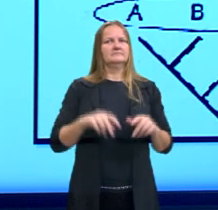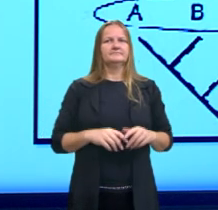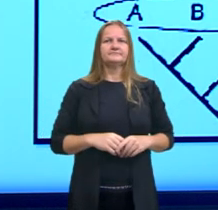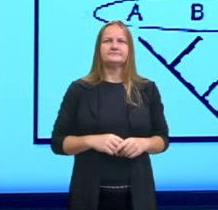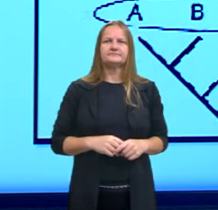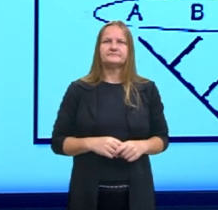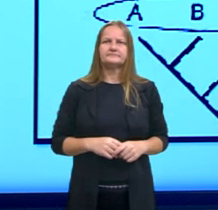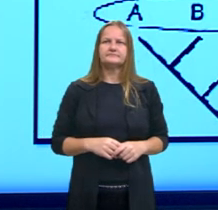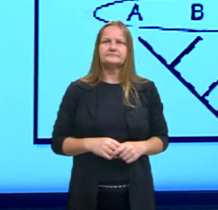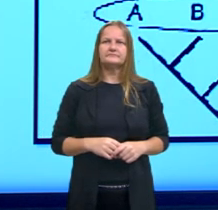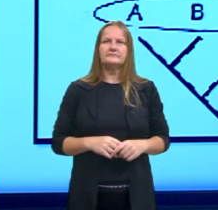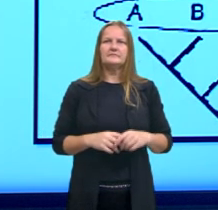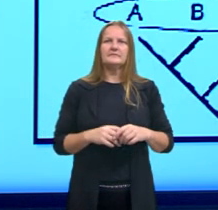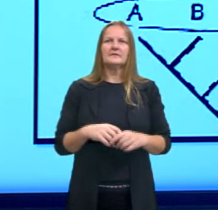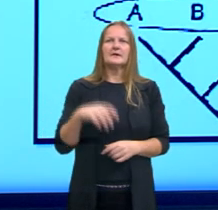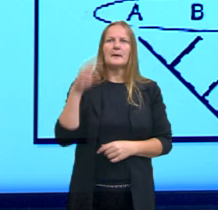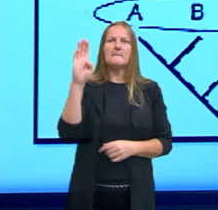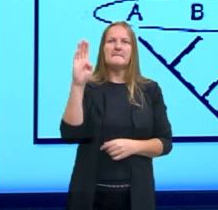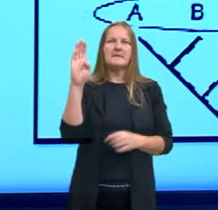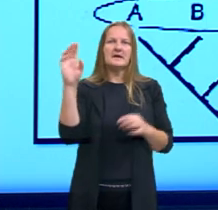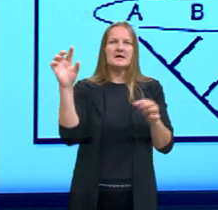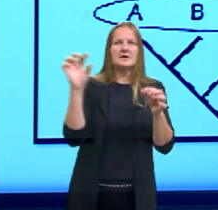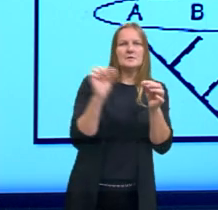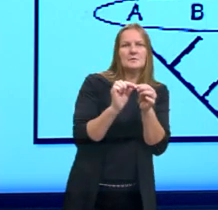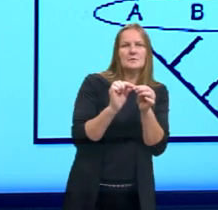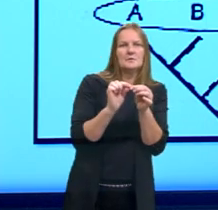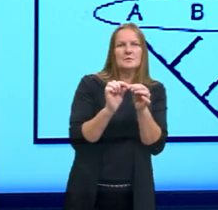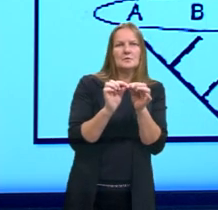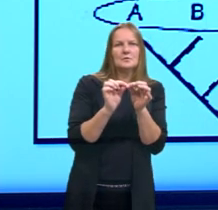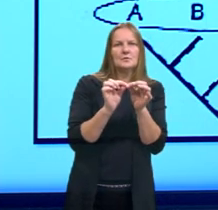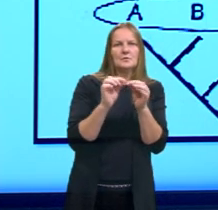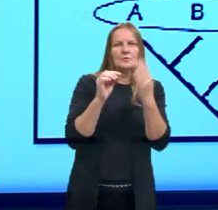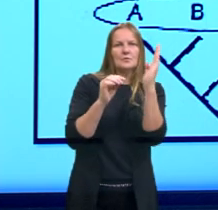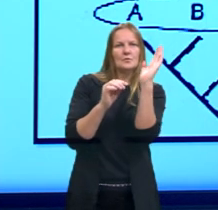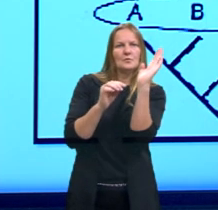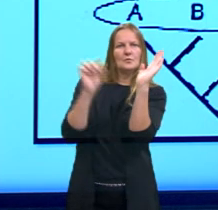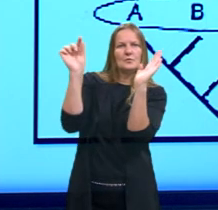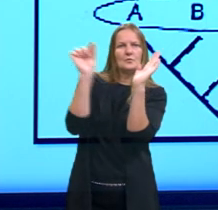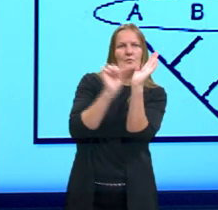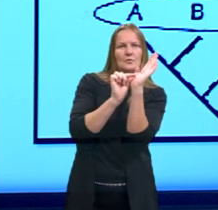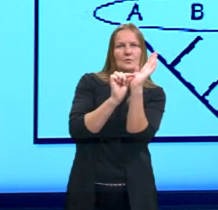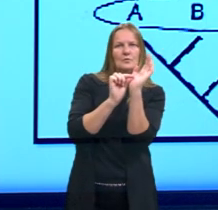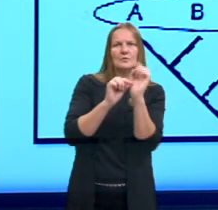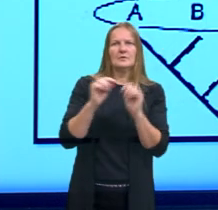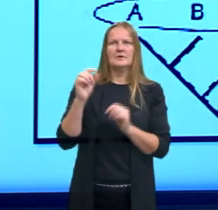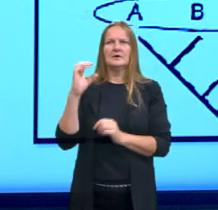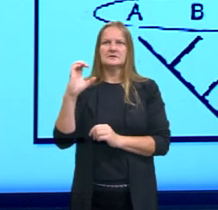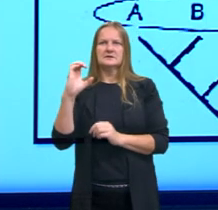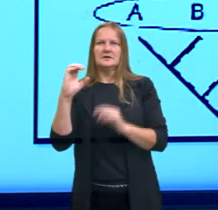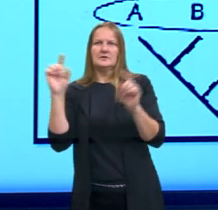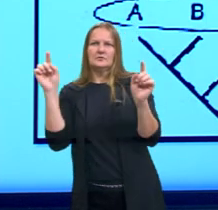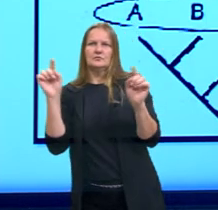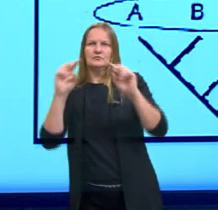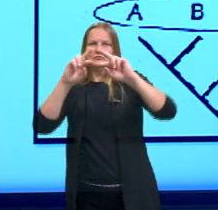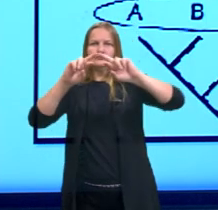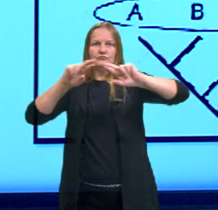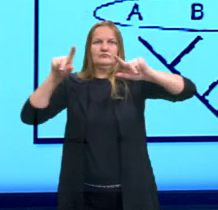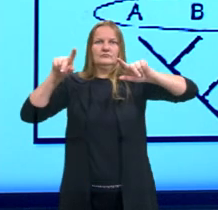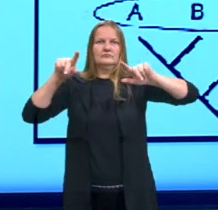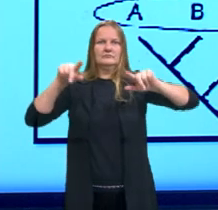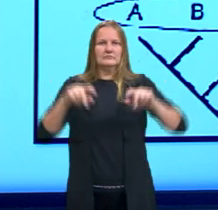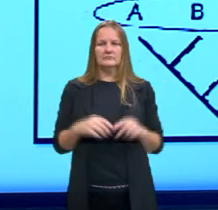a ancestral comum da espécie B é aqui nesse noc da espécie ser tá aqui nesse